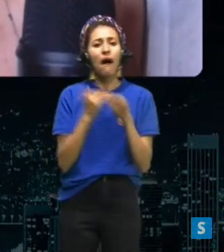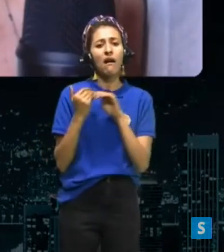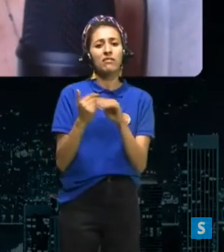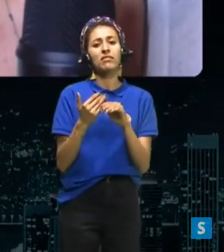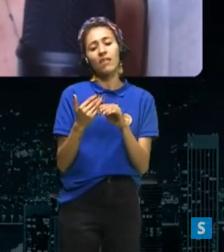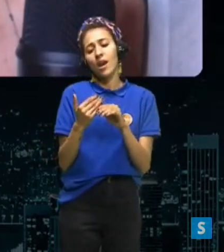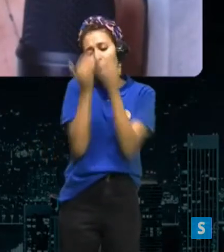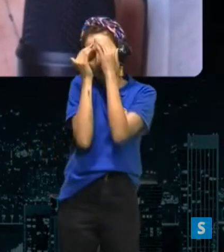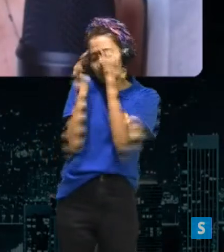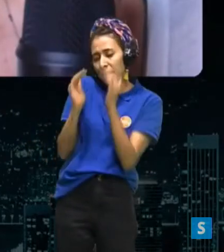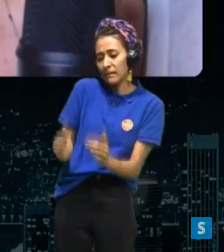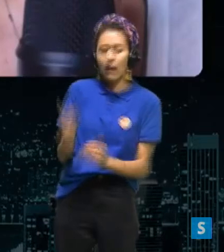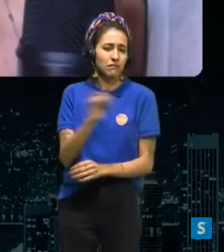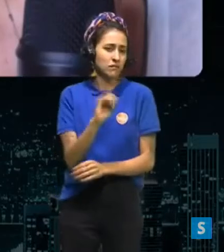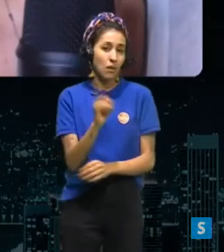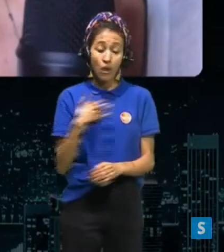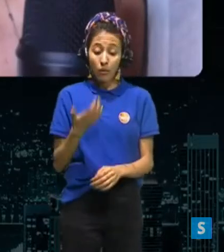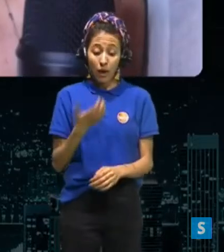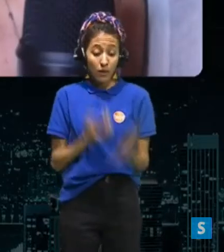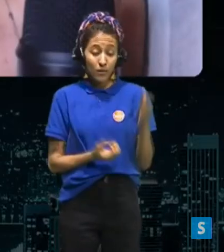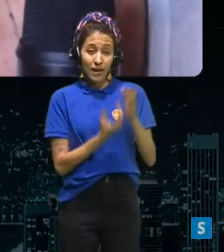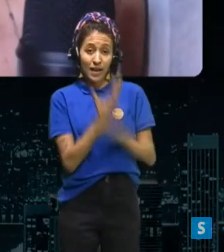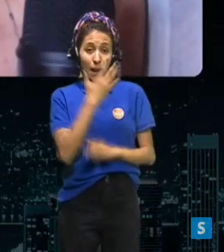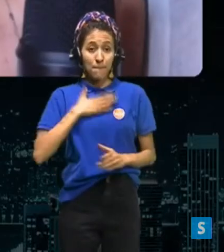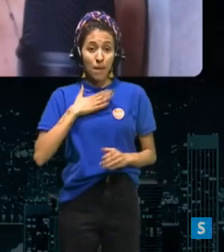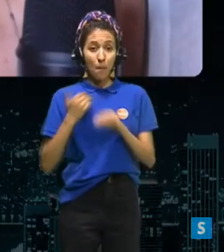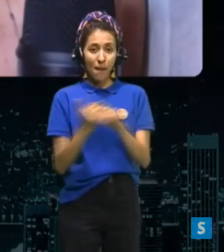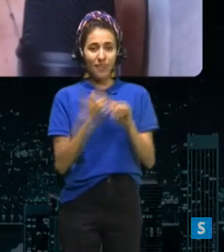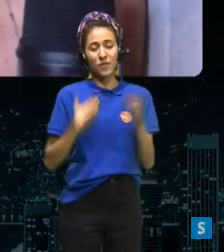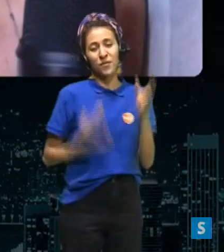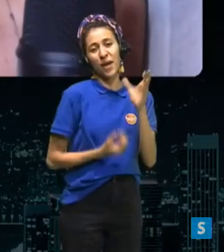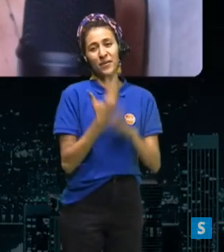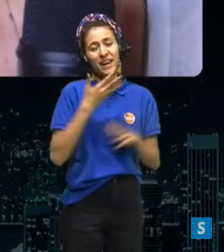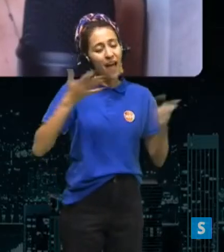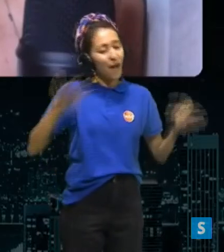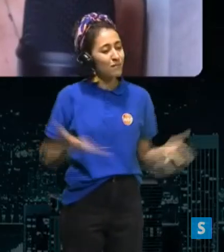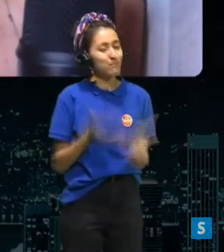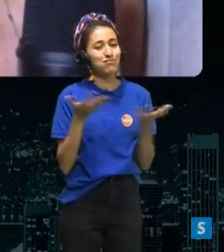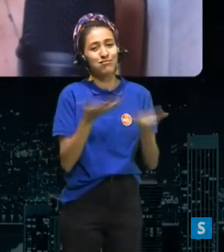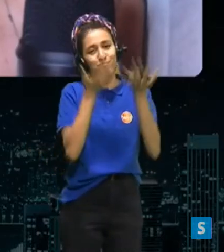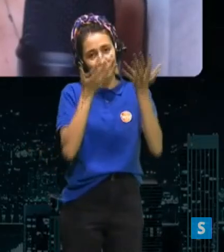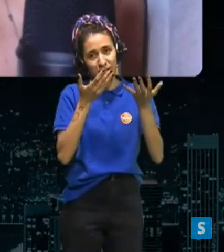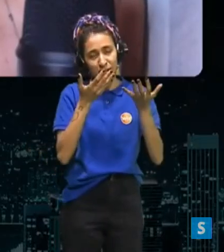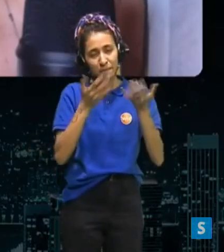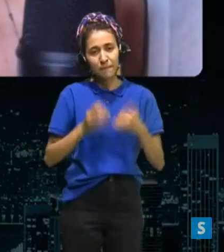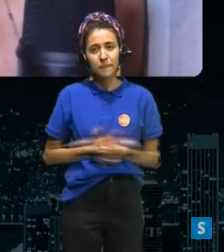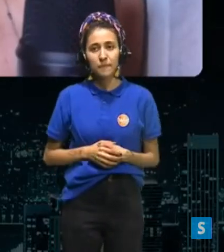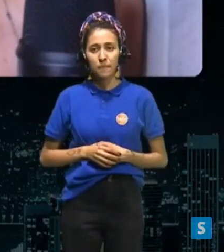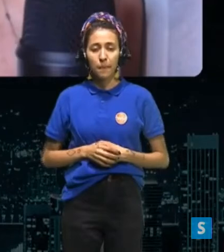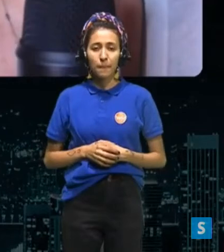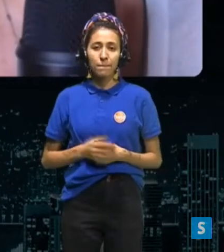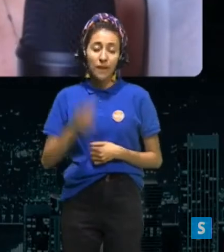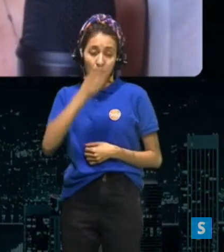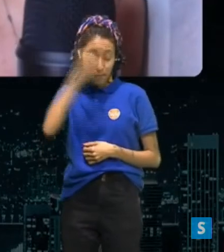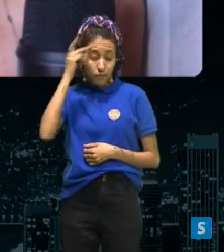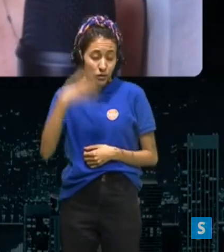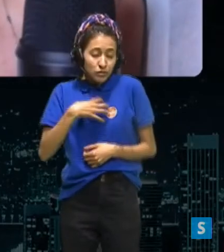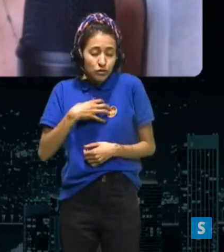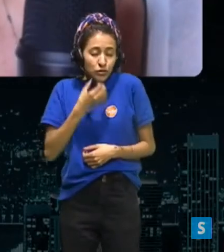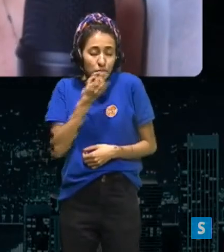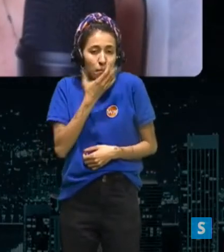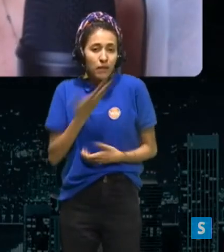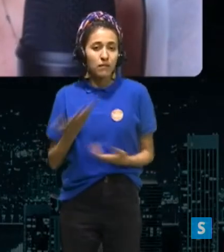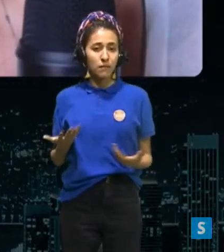acho que a gente pode criar o nosso próprio padrão e ser feliz com isso e e as pessoas se sentirem realizadas